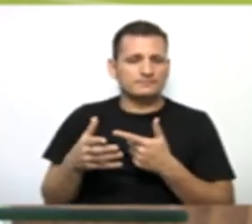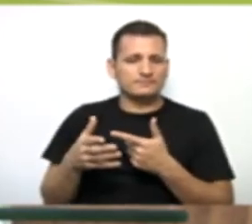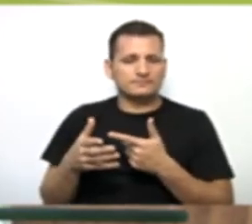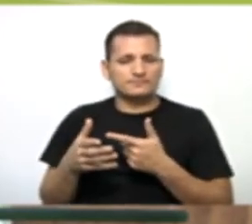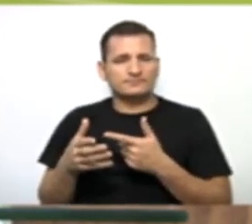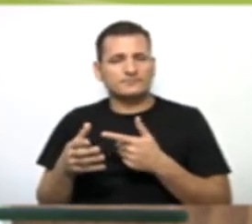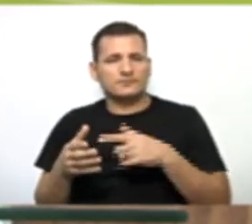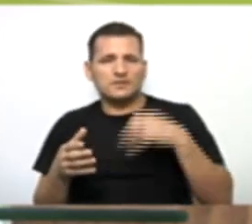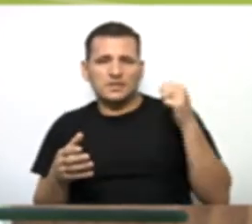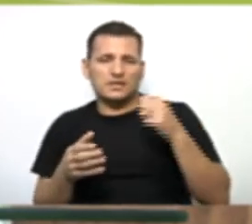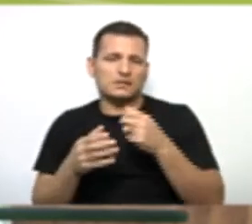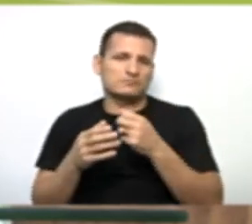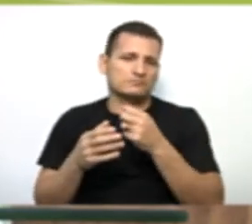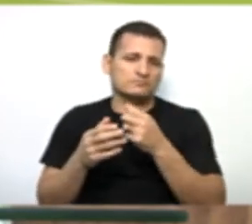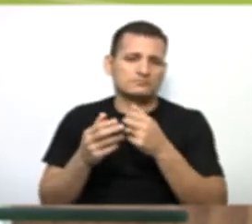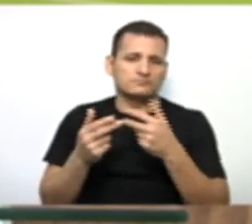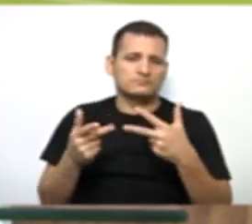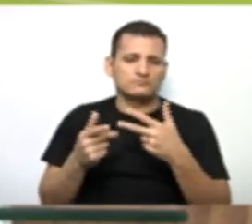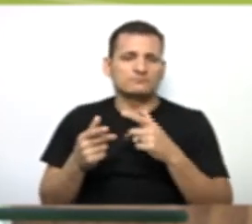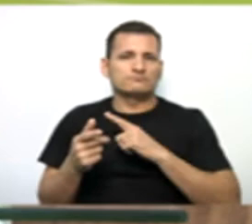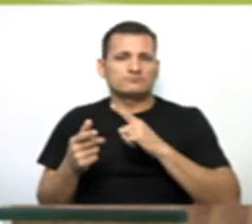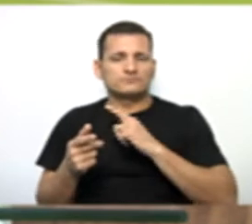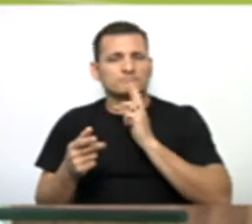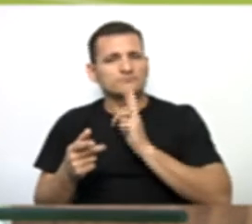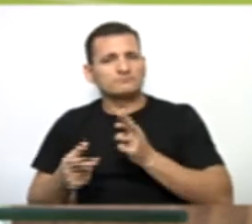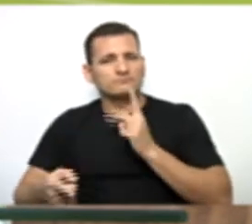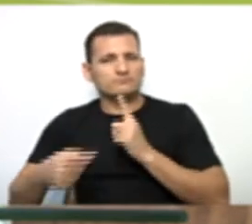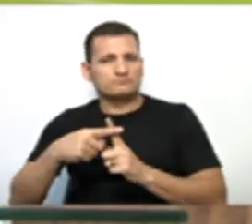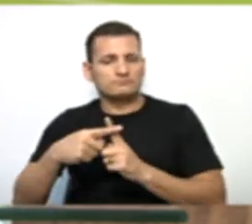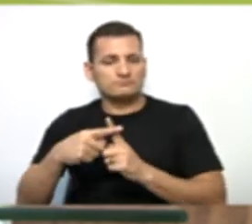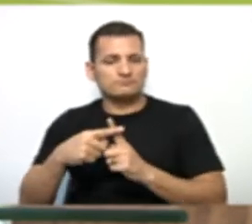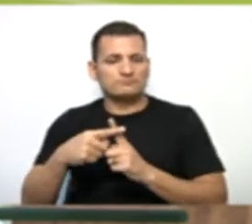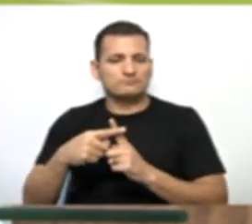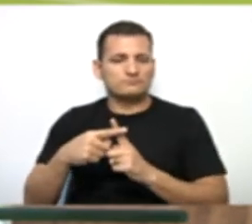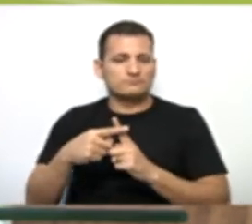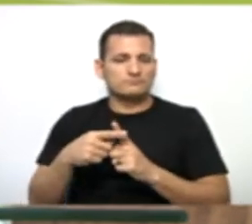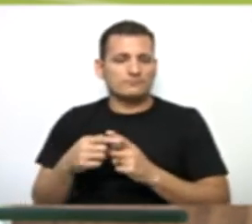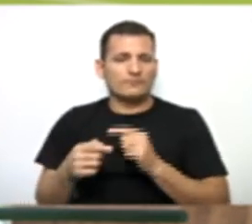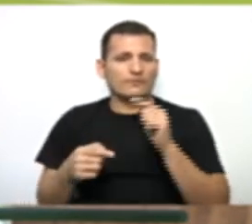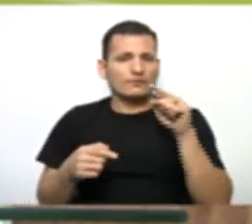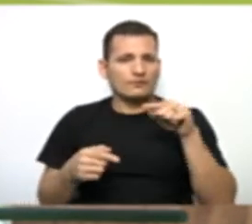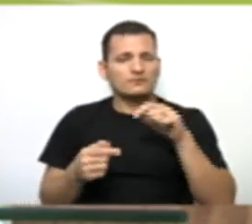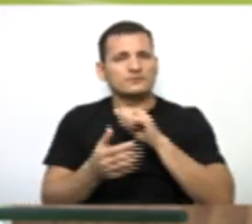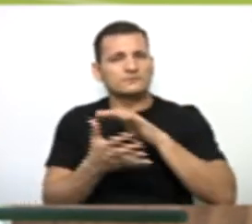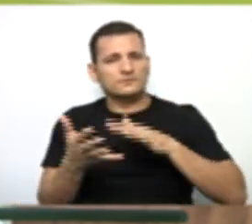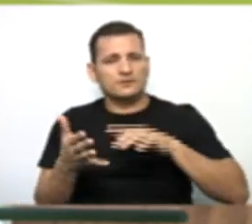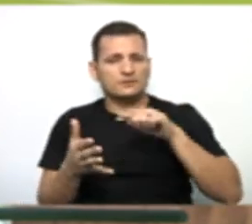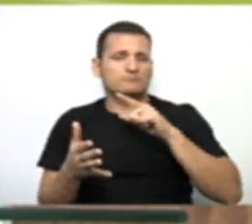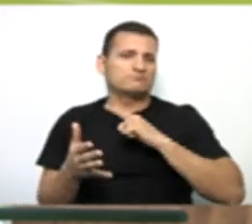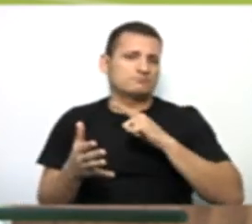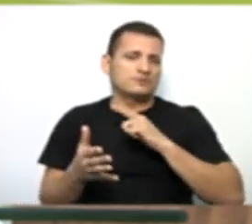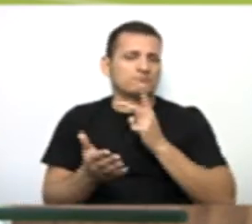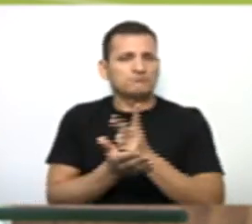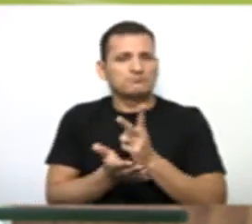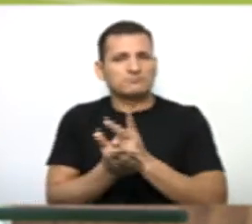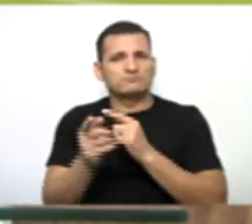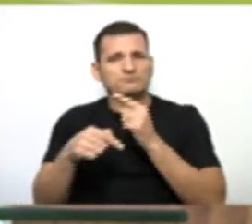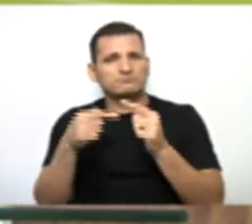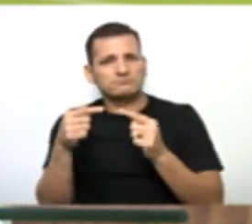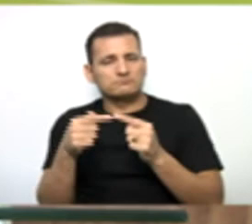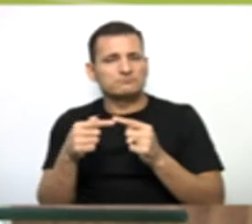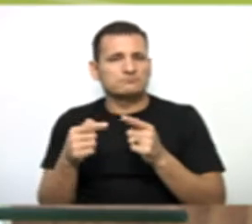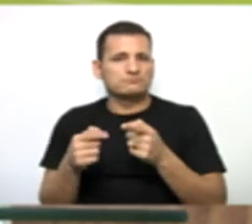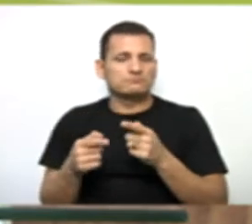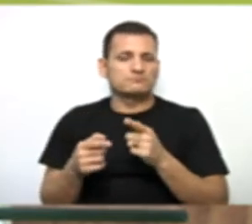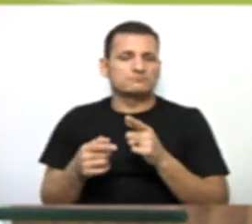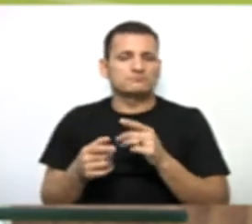por estar ganhando, estar obtendo resultados positivos. E essa atividade, ela busca um pouco disso. Ela busca um